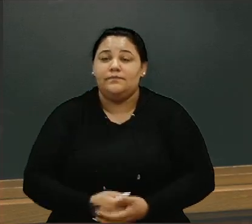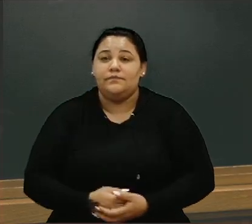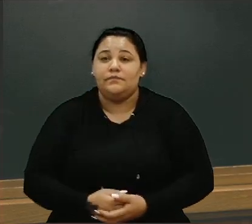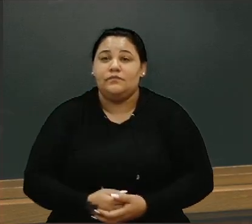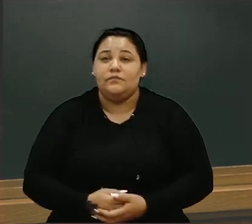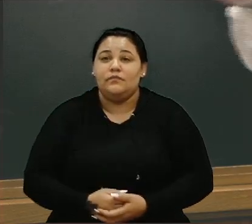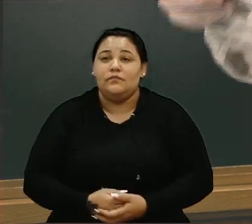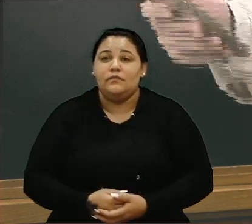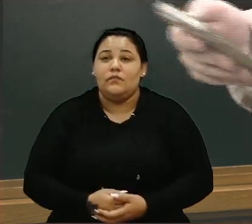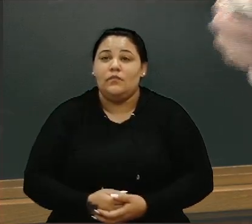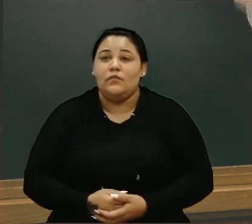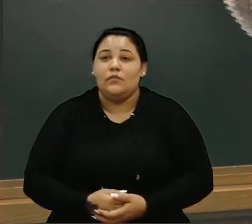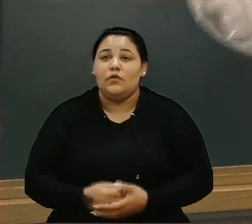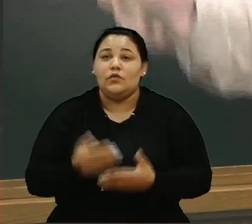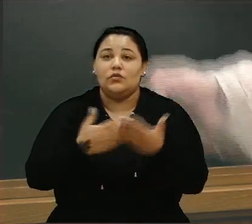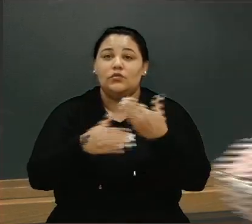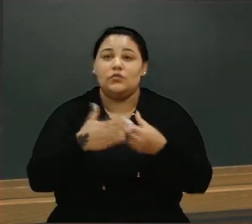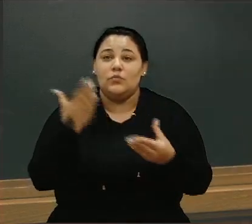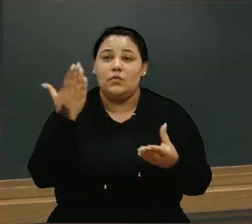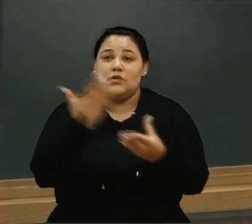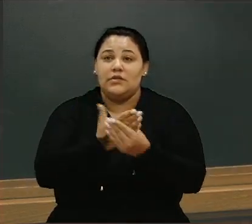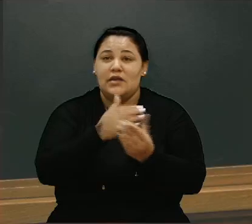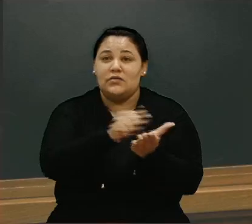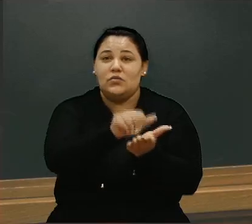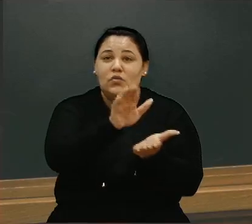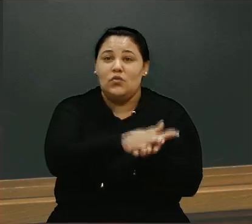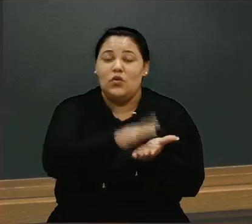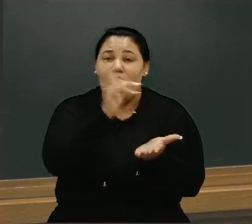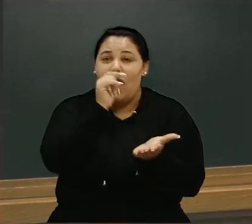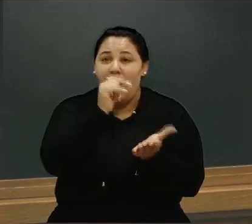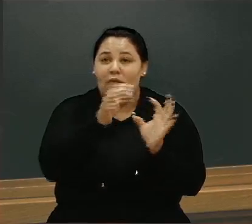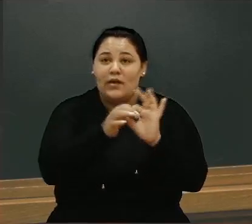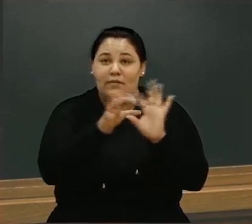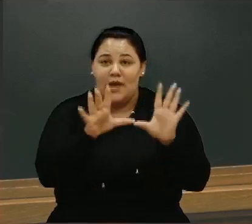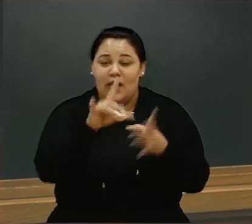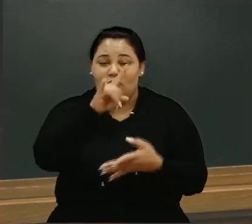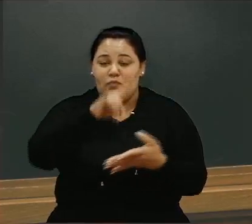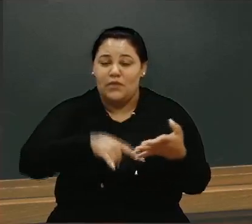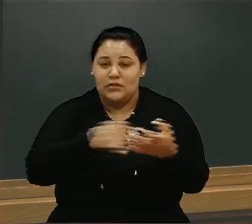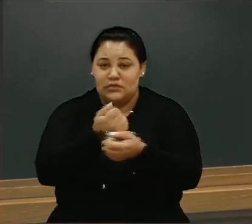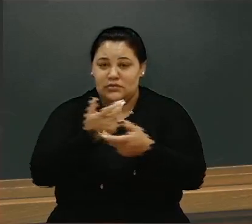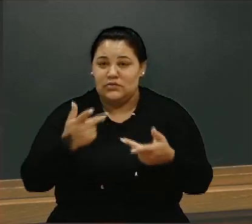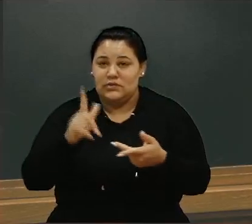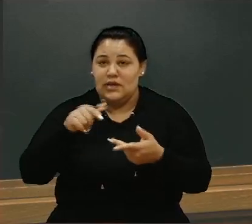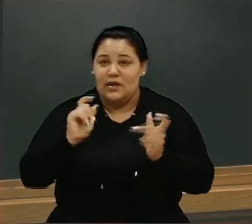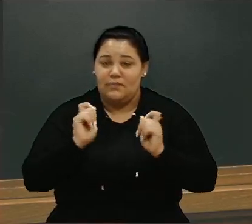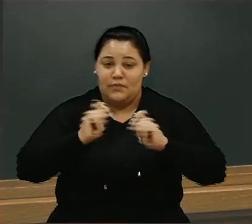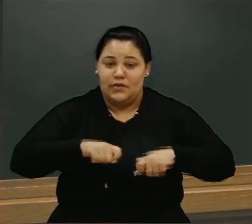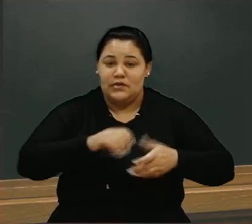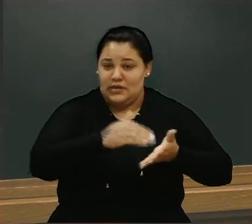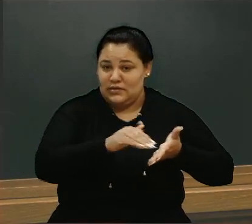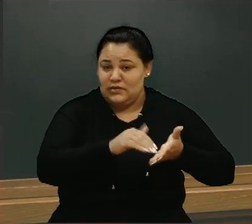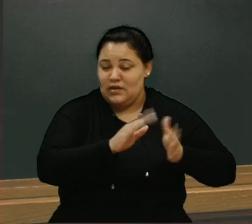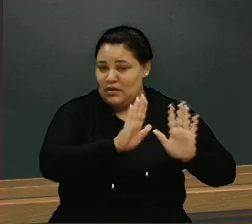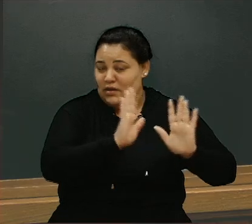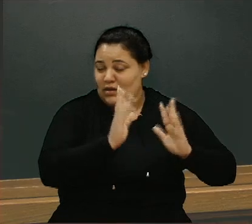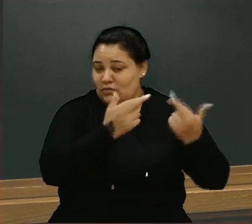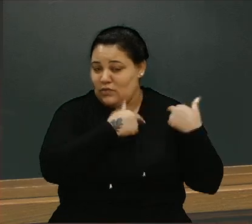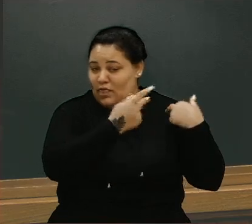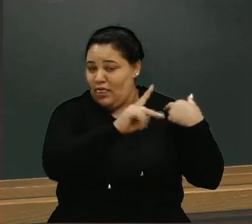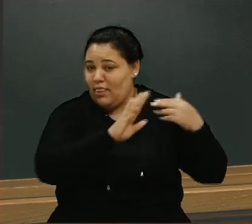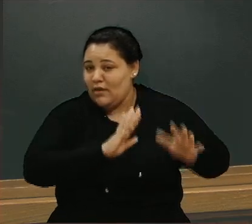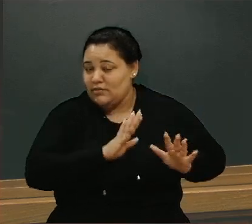SEMA, processos administrativos, multa de árvore, requerimento de liberação de alvará, essas coisas que são de competência da secretaria, elas